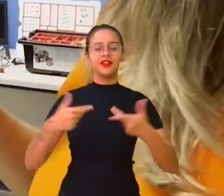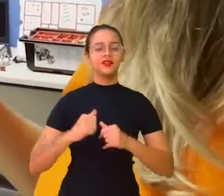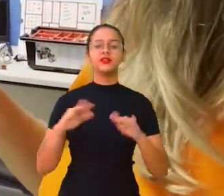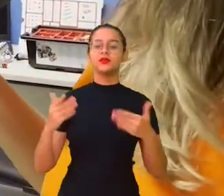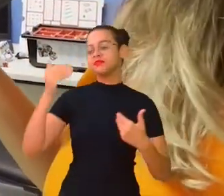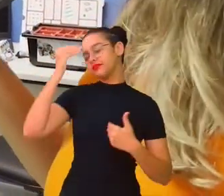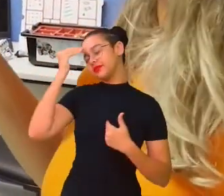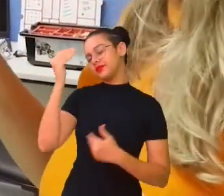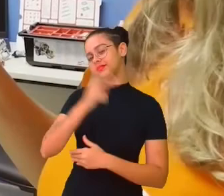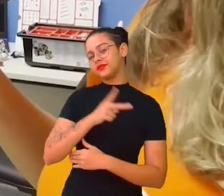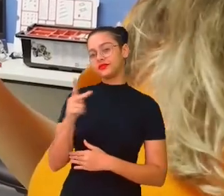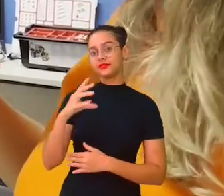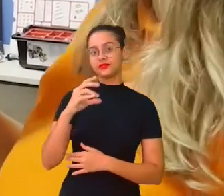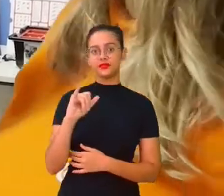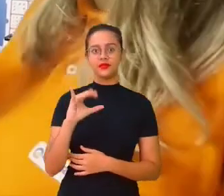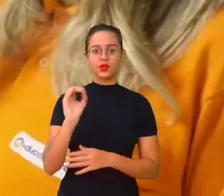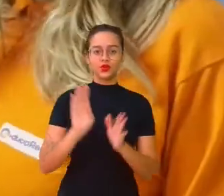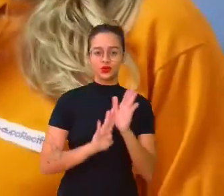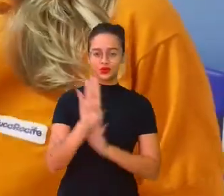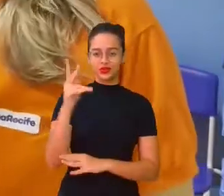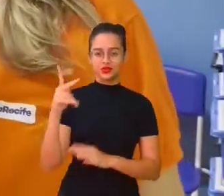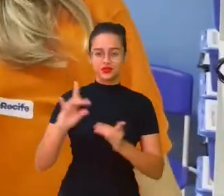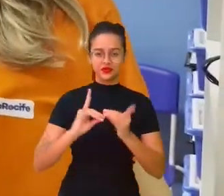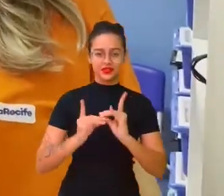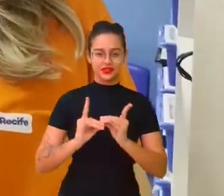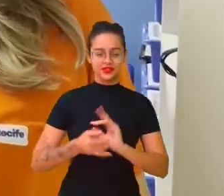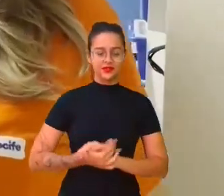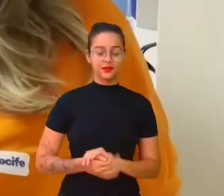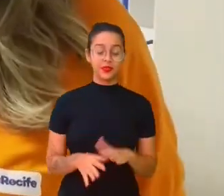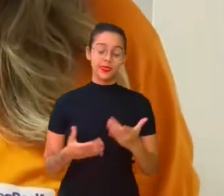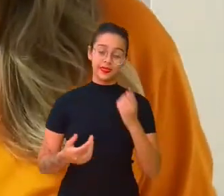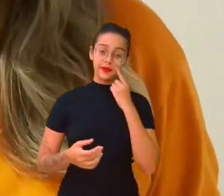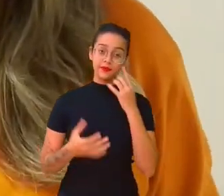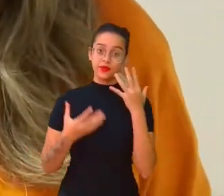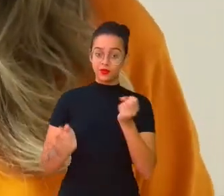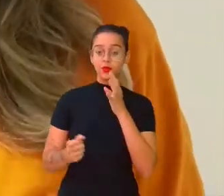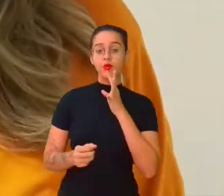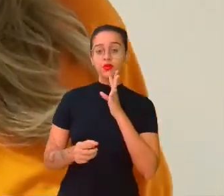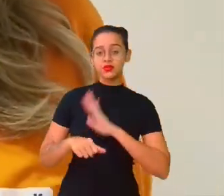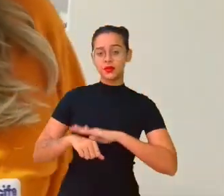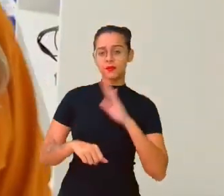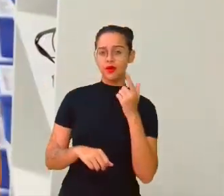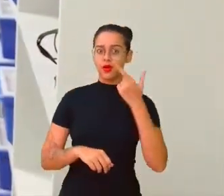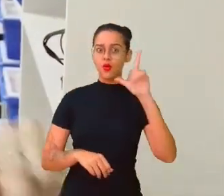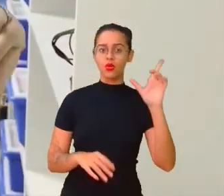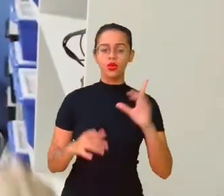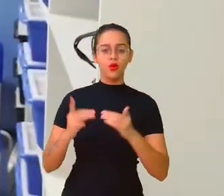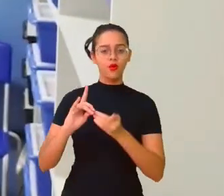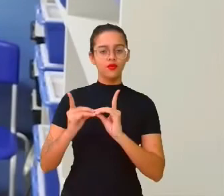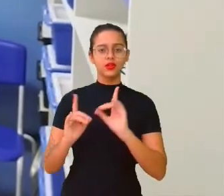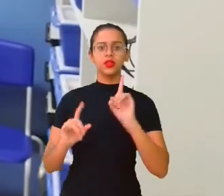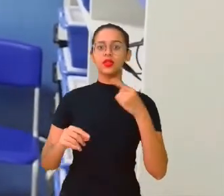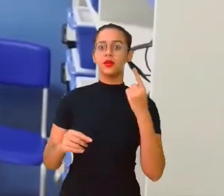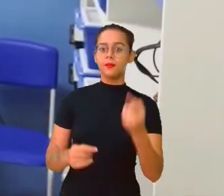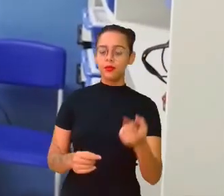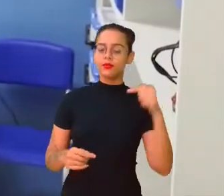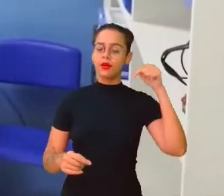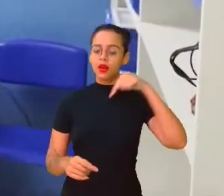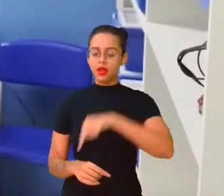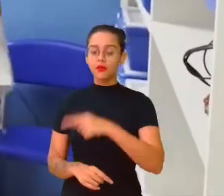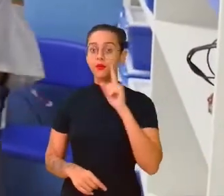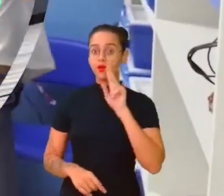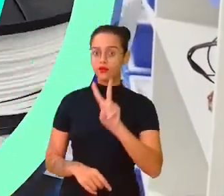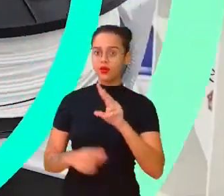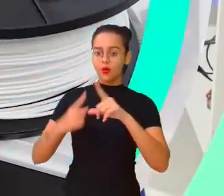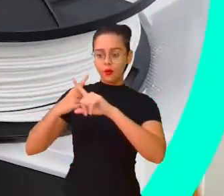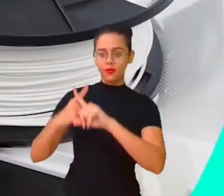muito obrigada, viu, professor Caio, sucesso aí na sua oficina. Então, gente, vamos conhecer um pouco mais das outras oficinas e depois a gente vai descer lá para ver a